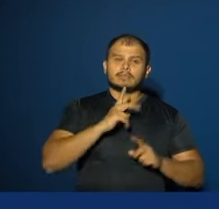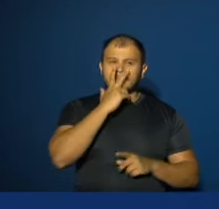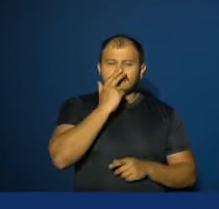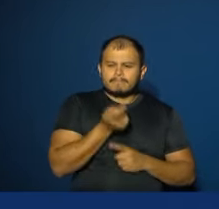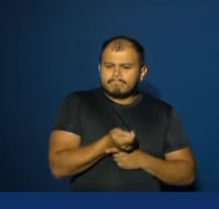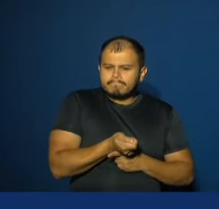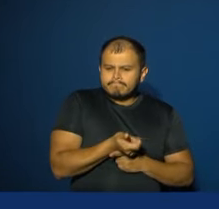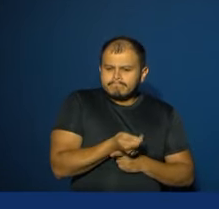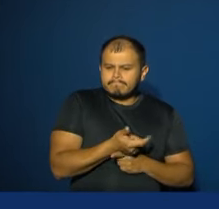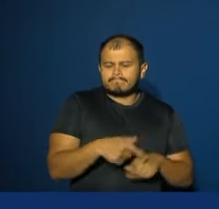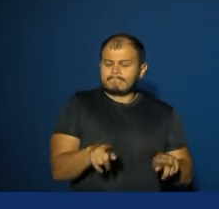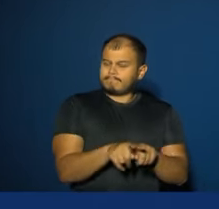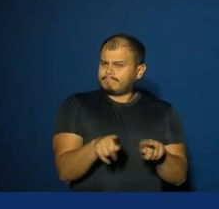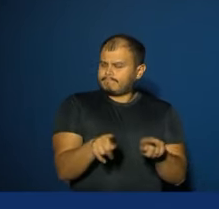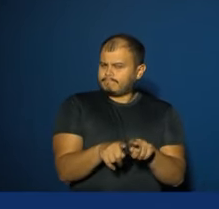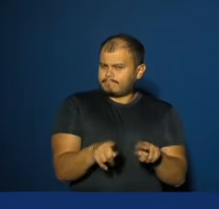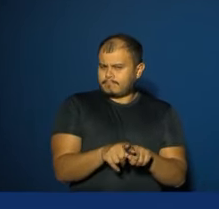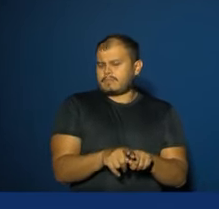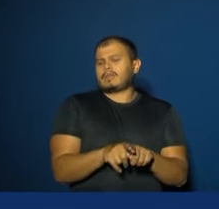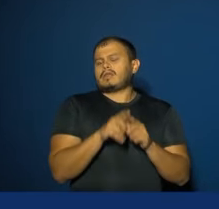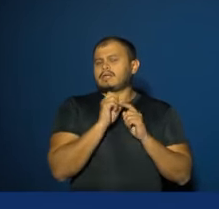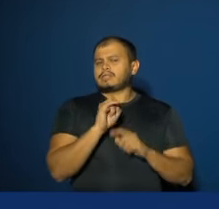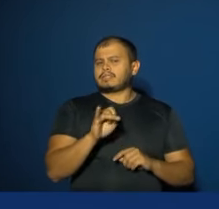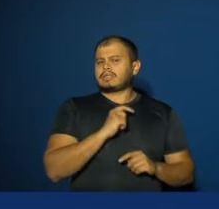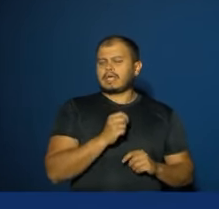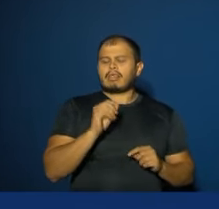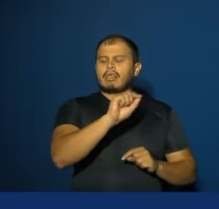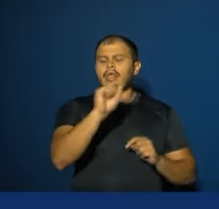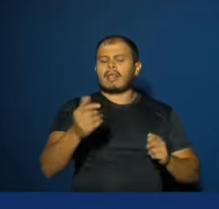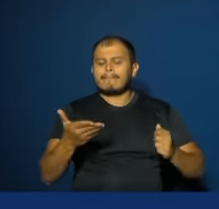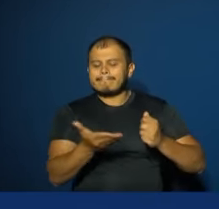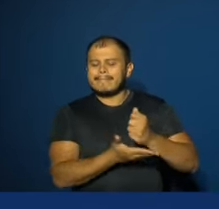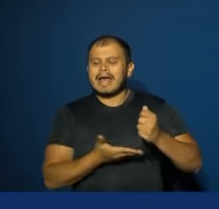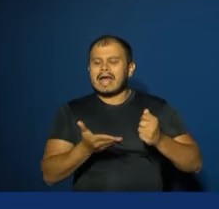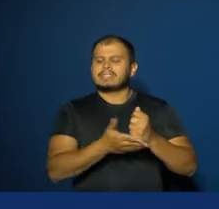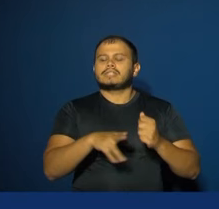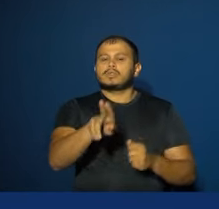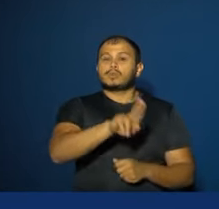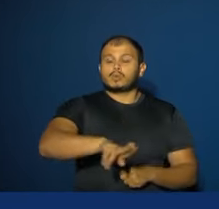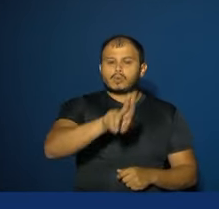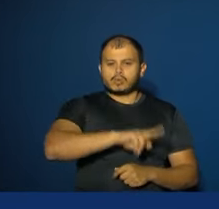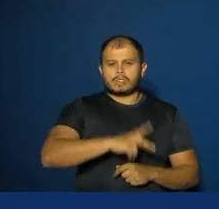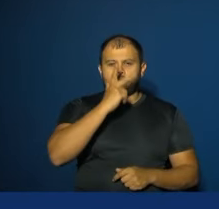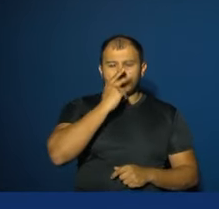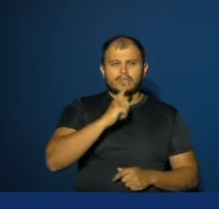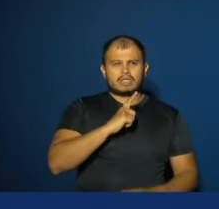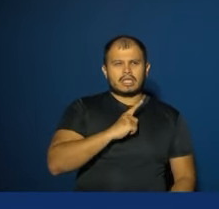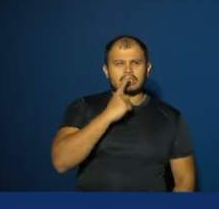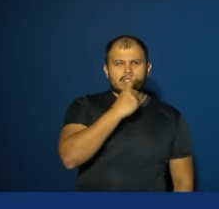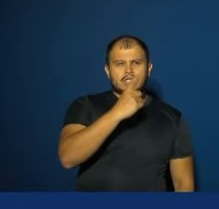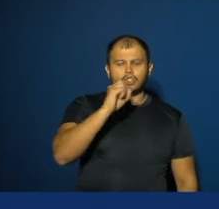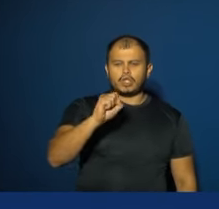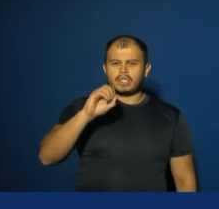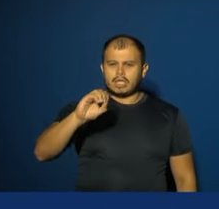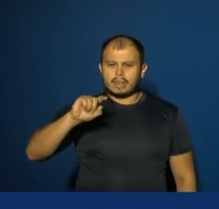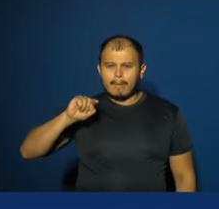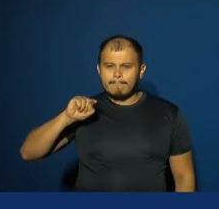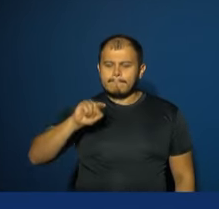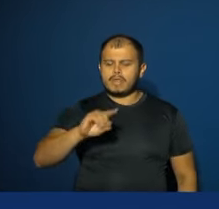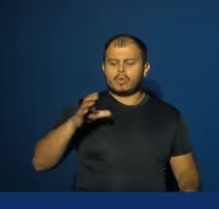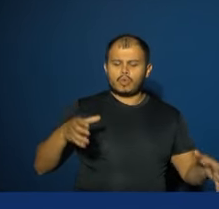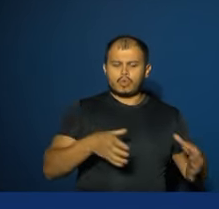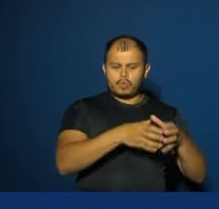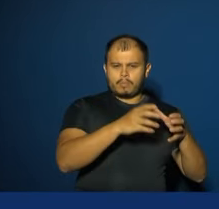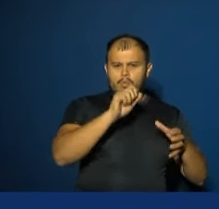com relação à nossa base de consumidores. Se não me falha a memória, nós temos 180 mil consumidores do Grupo